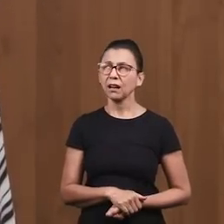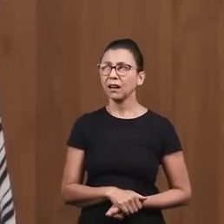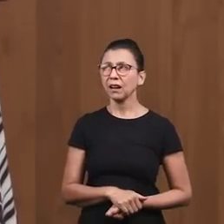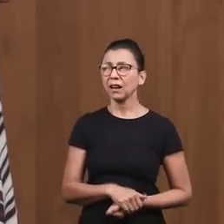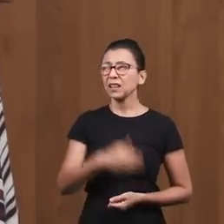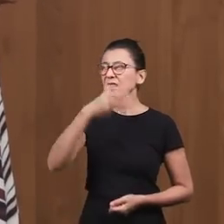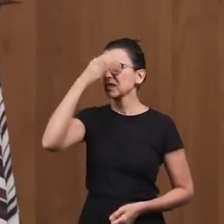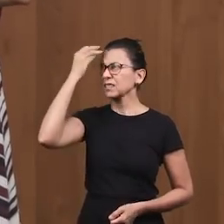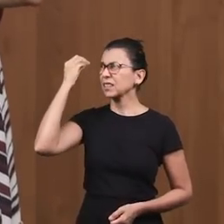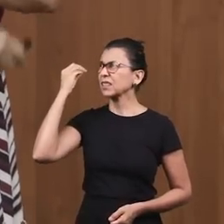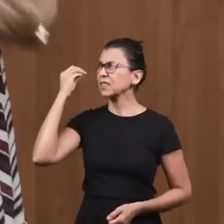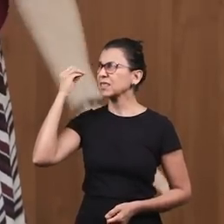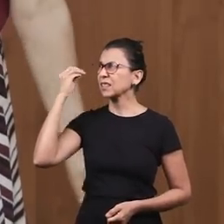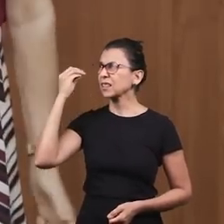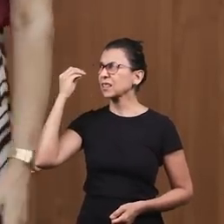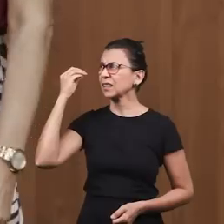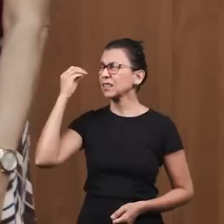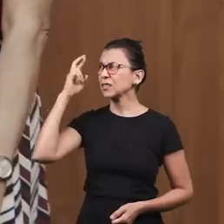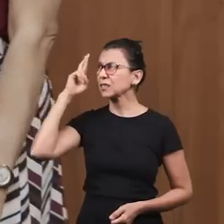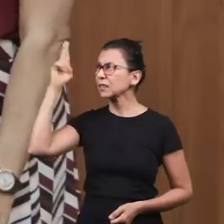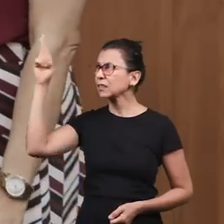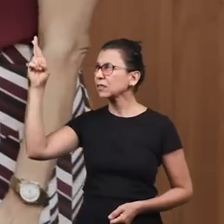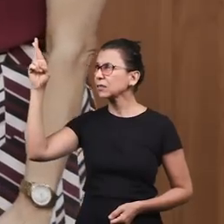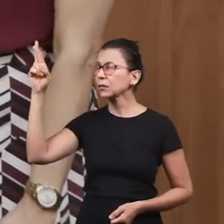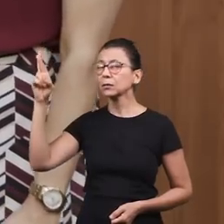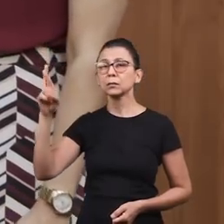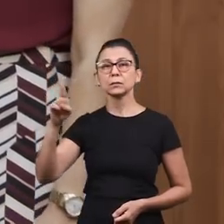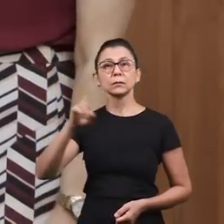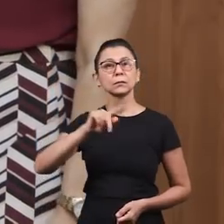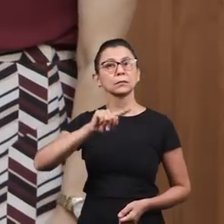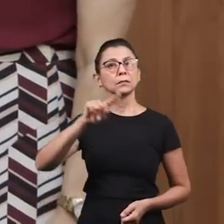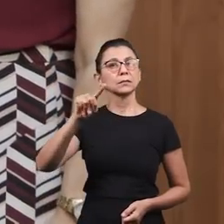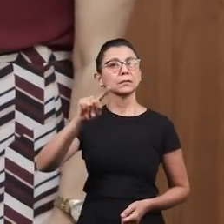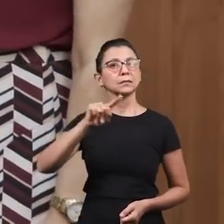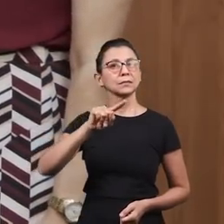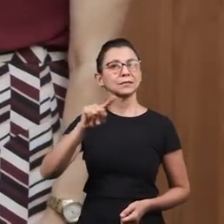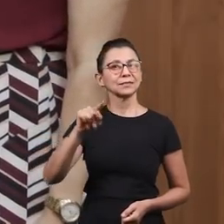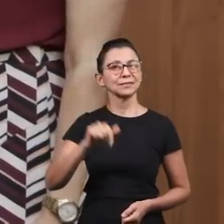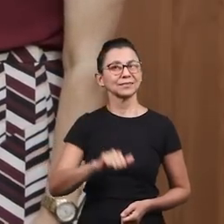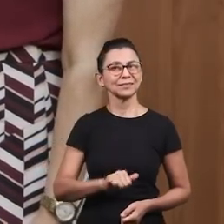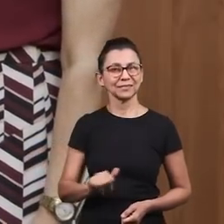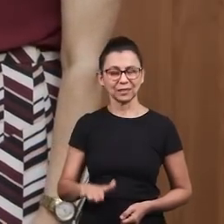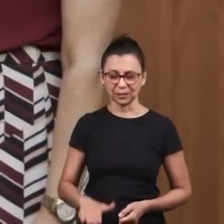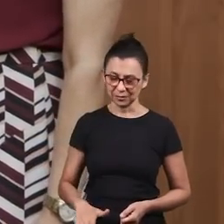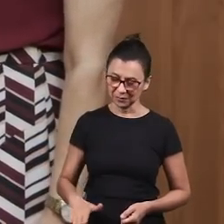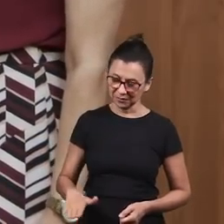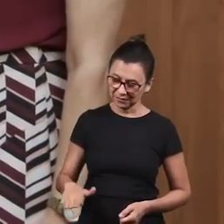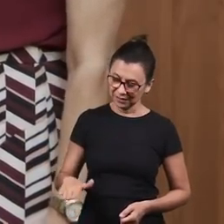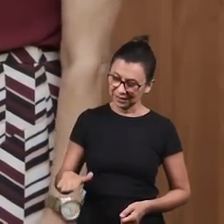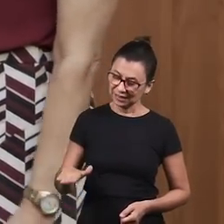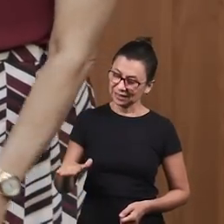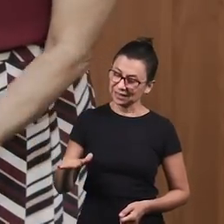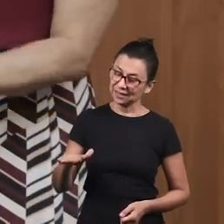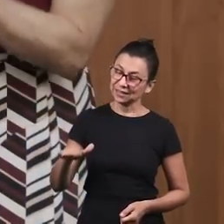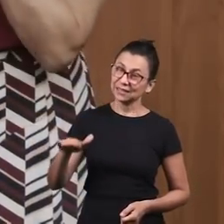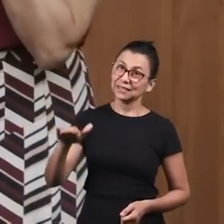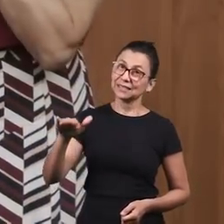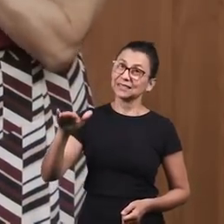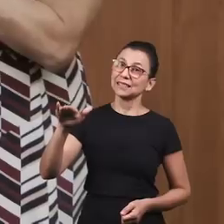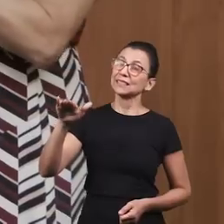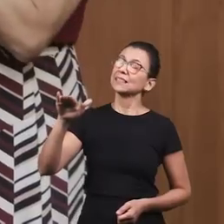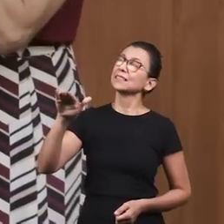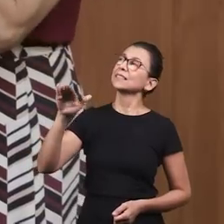do Senhor, não fazer nada? Não, nós vamos crescer com o Senhor, nós